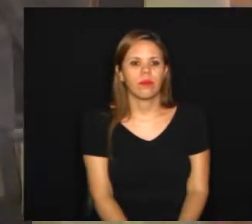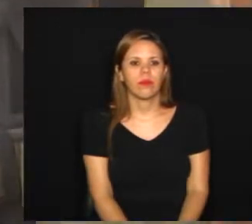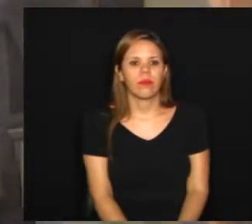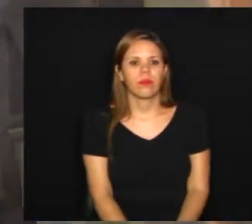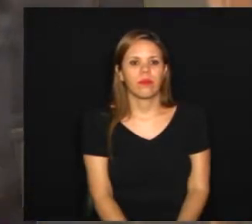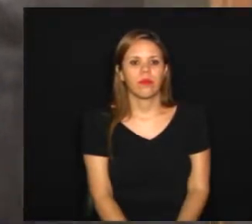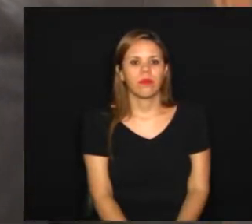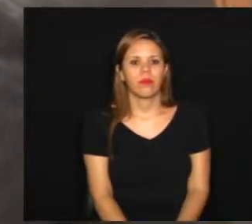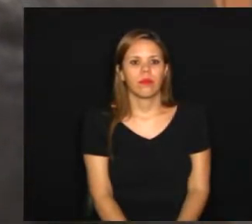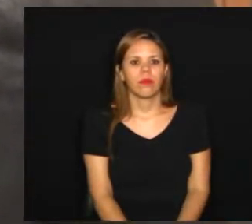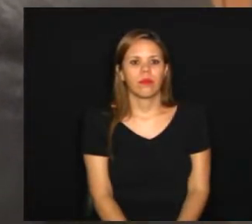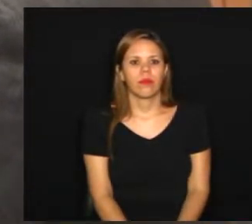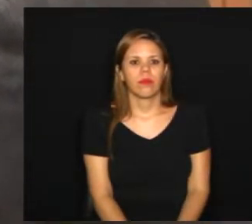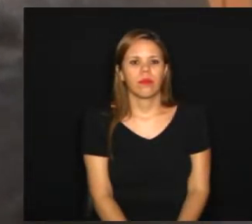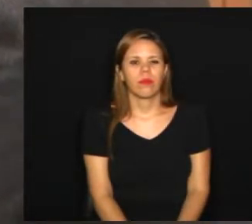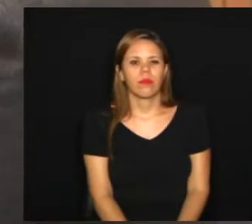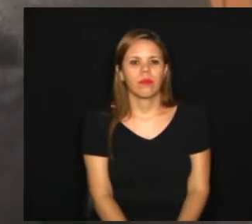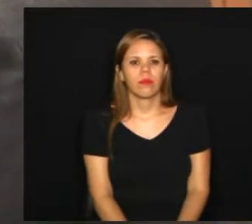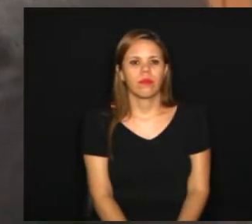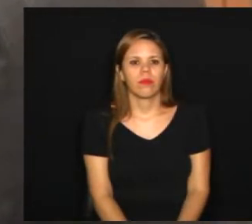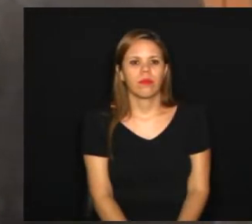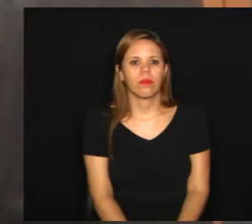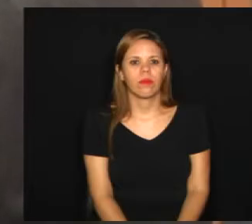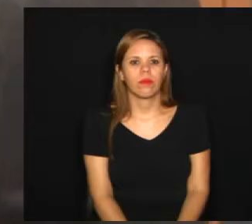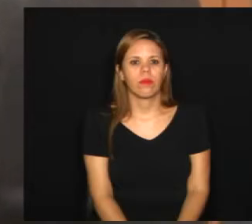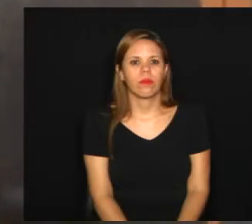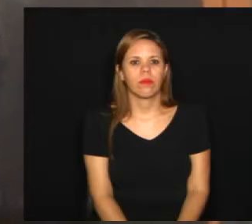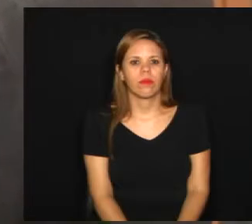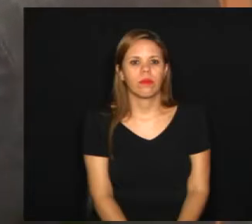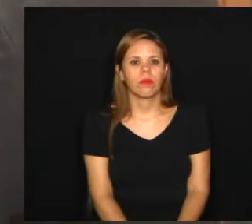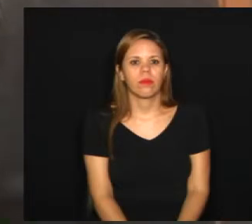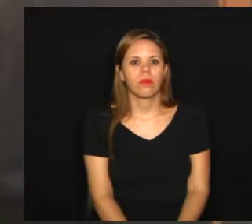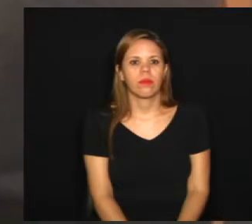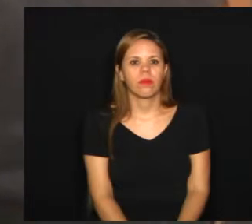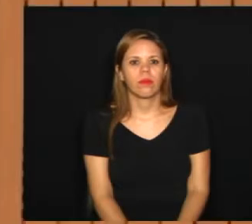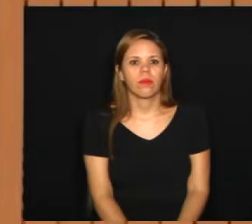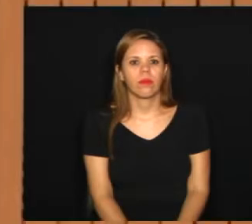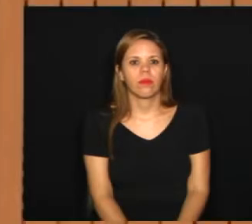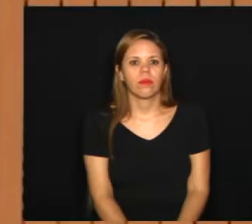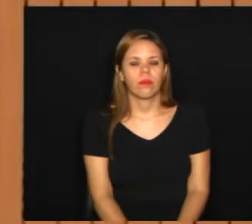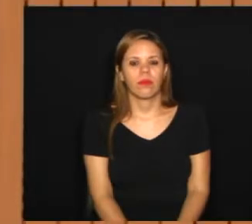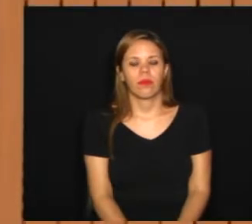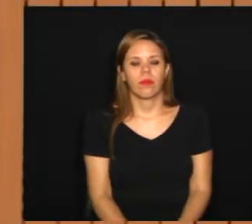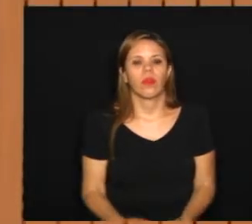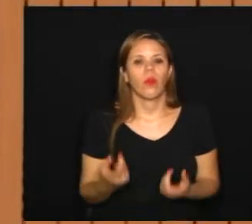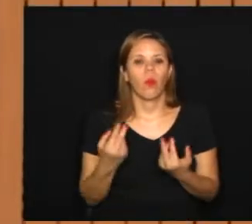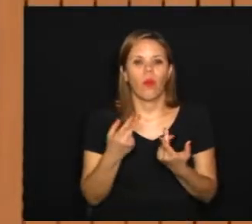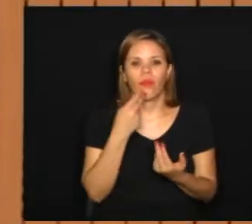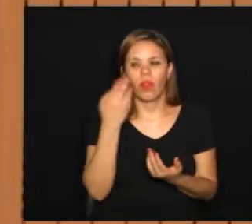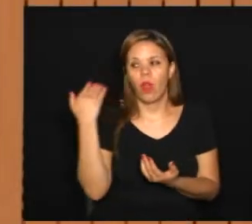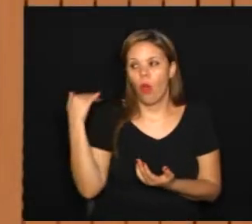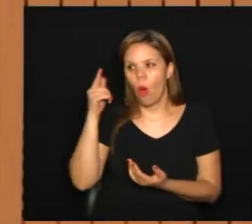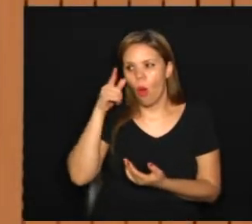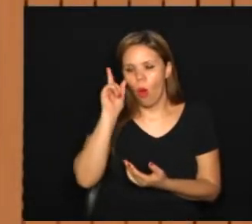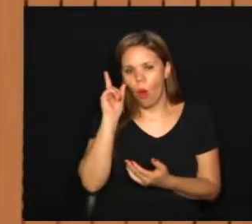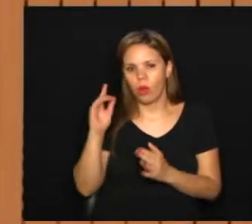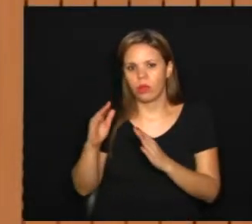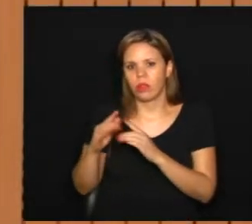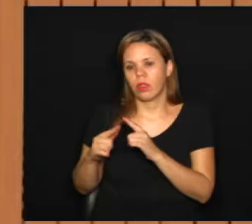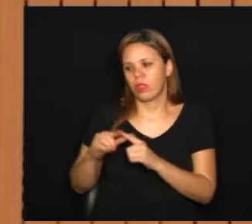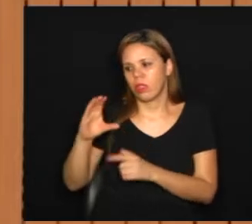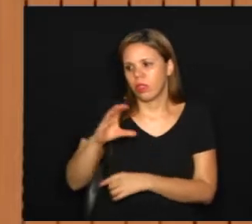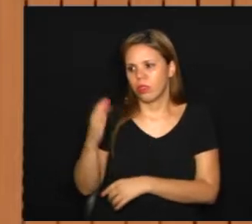E como eu disse ontem lá na comunidade, né, Nossa